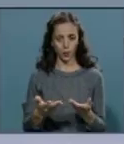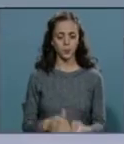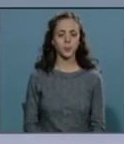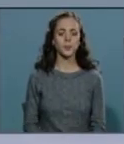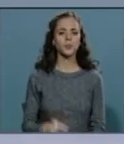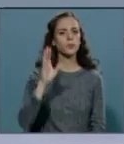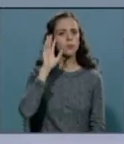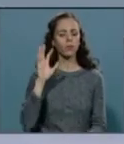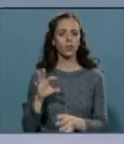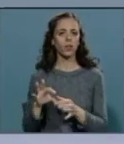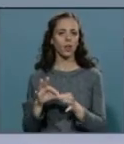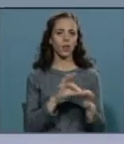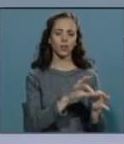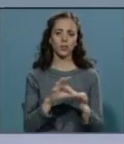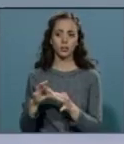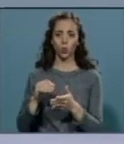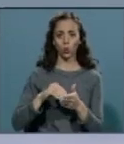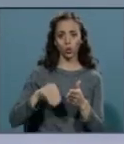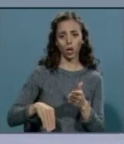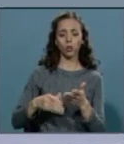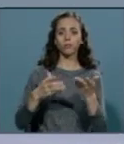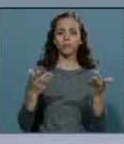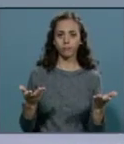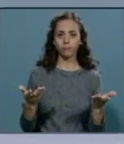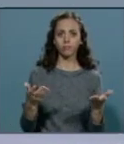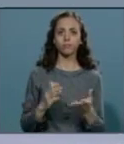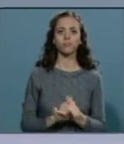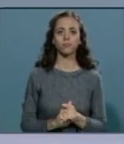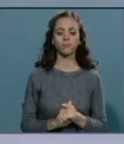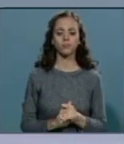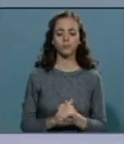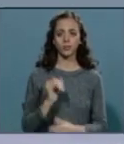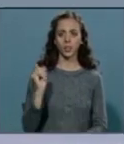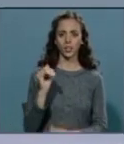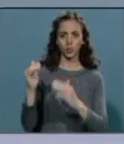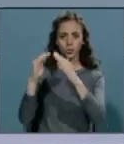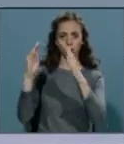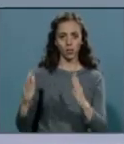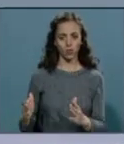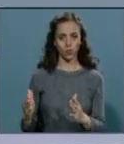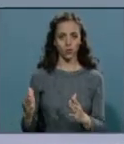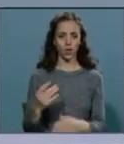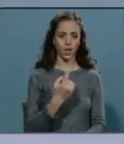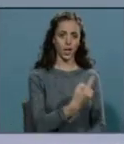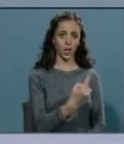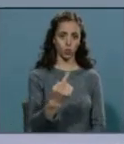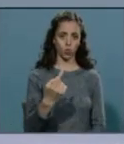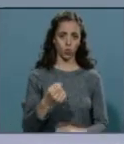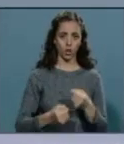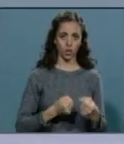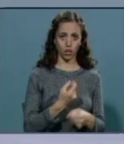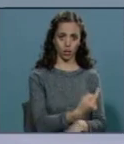sabe que na relação contratual de games entre entre a instituição e cada um dos